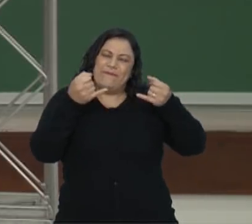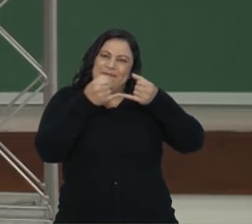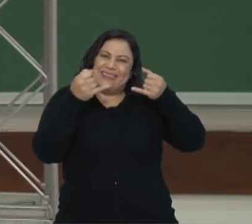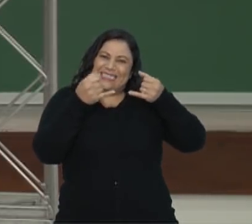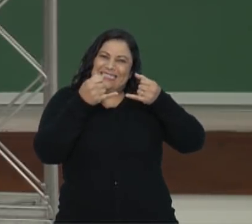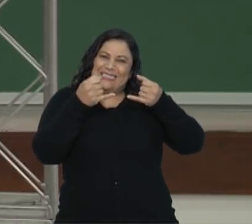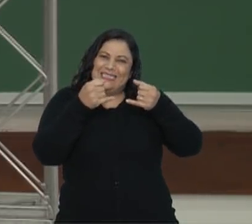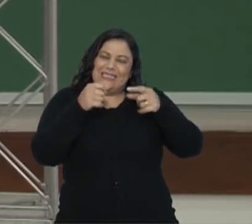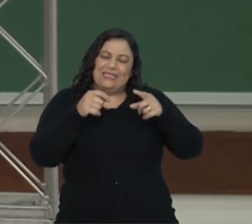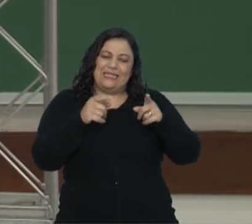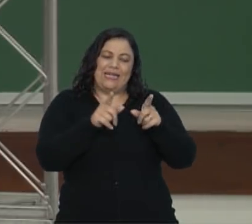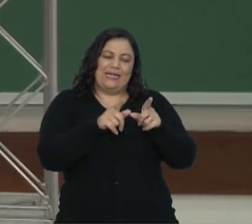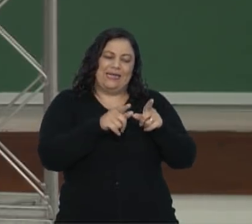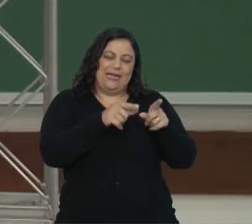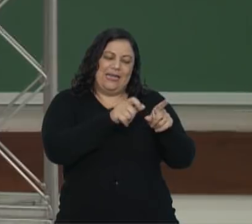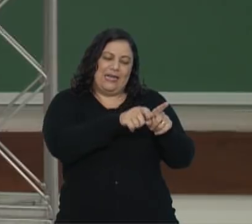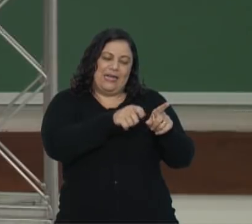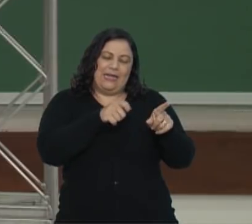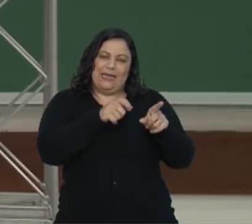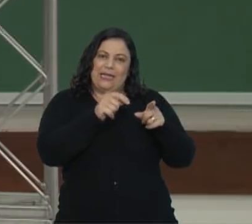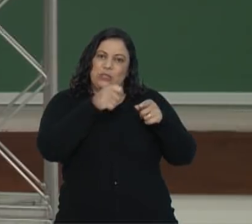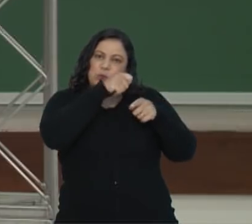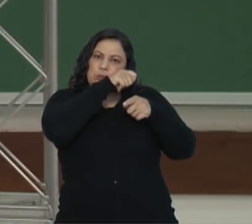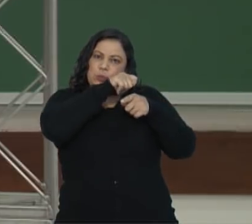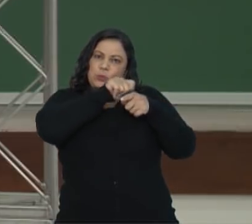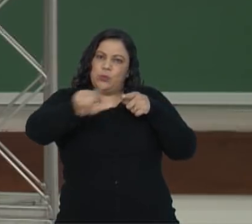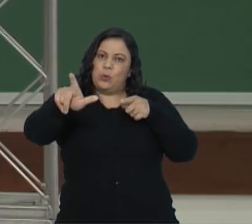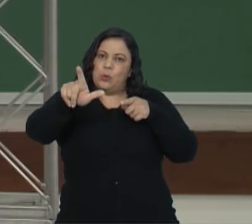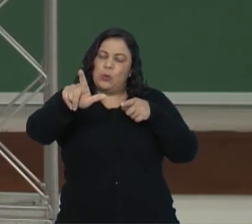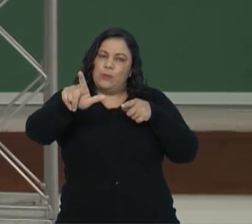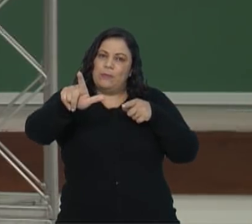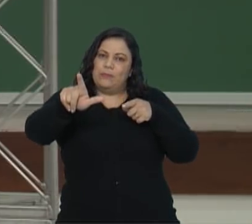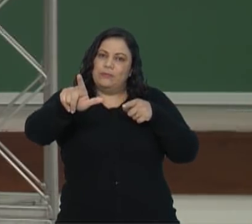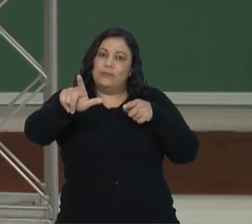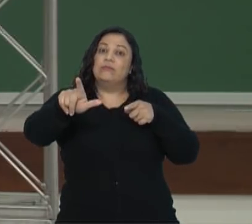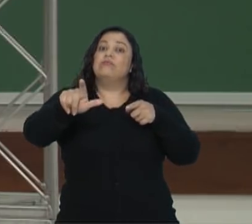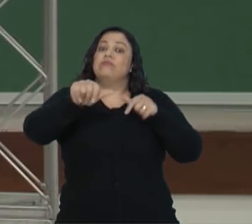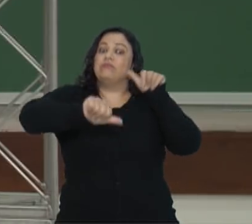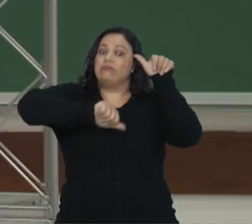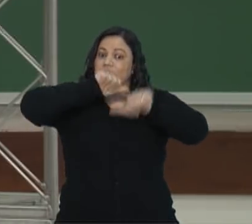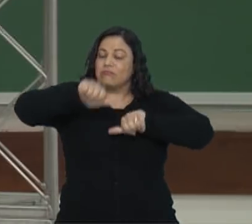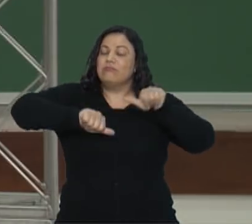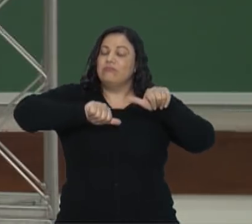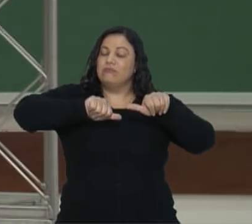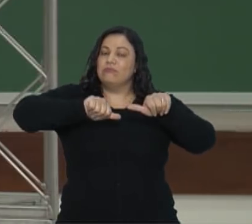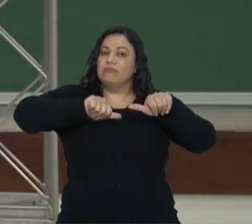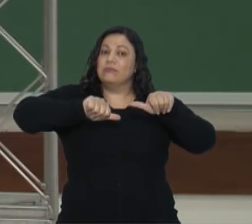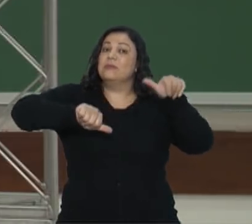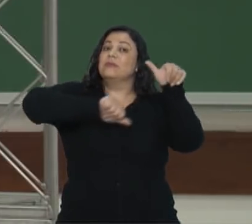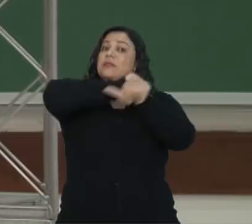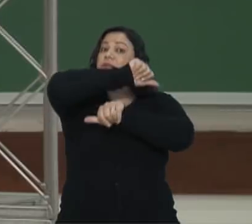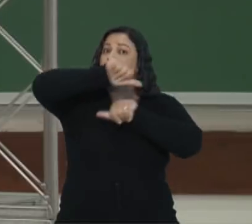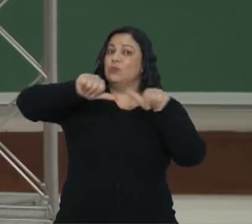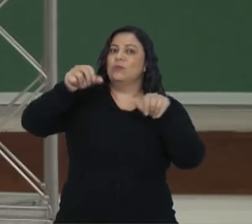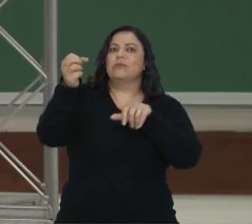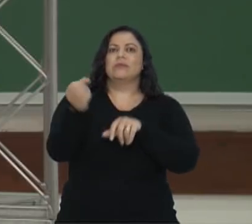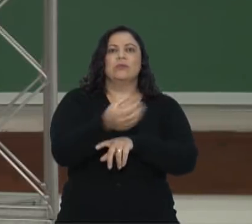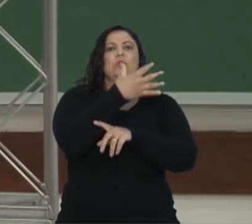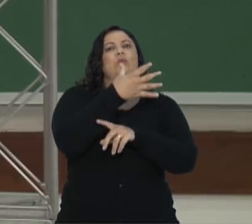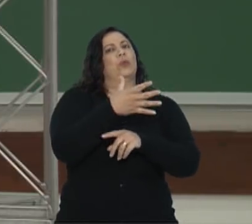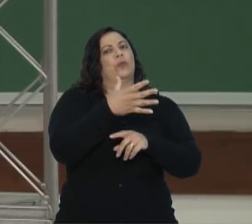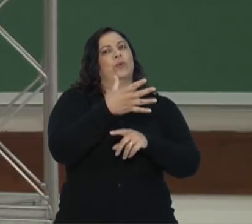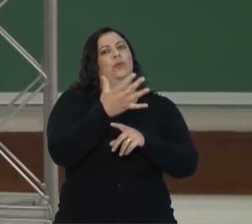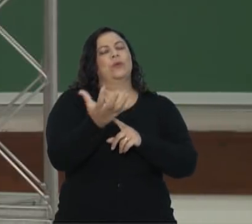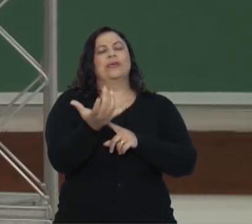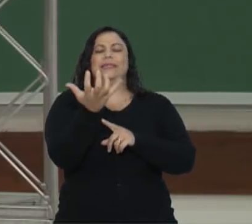composição química. E quando eu risco esse fósforo, existe uma reação e tem uma transformação de algo novo e,